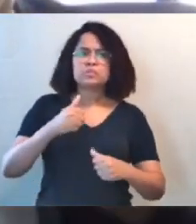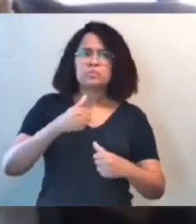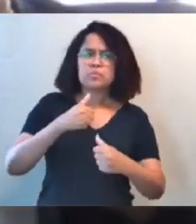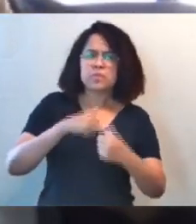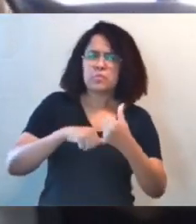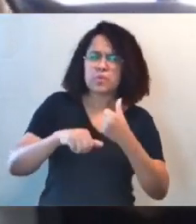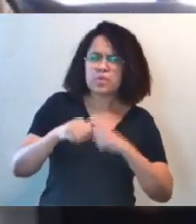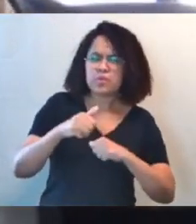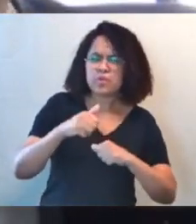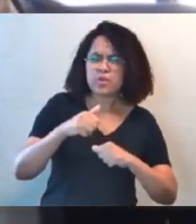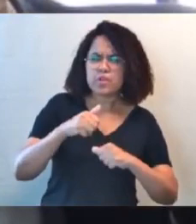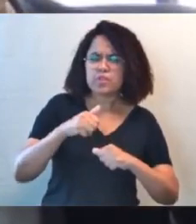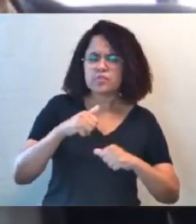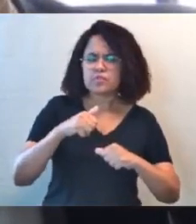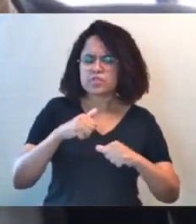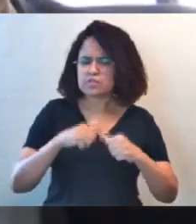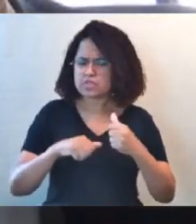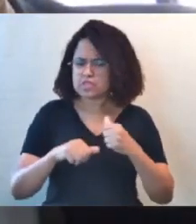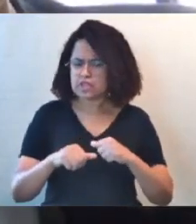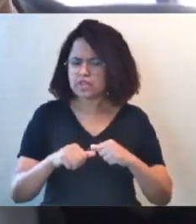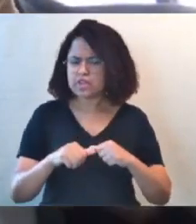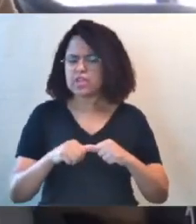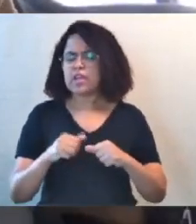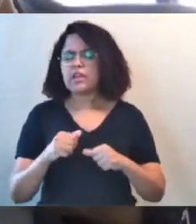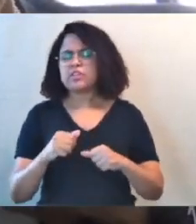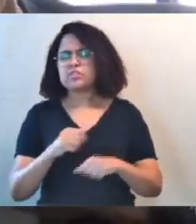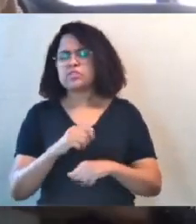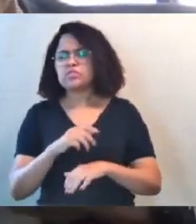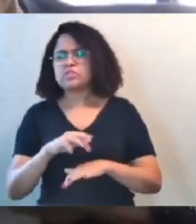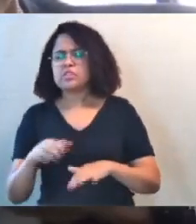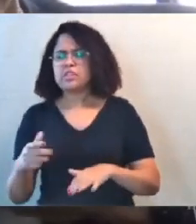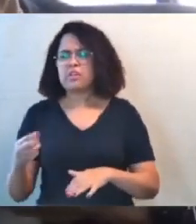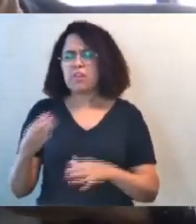a segunda da Ernst & Young, a terceira da Maciel, que